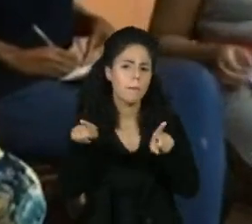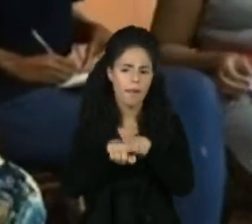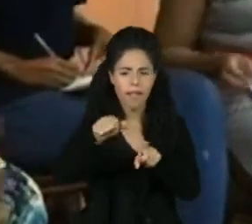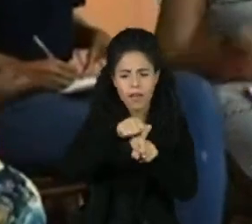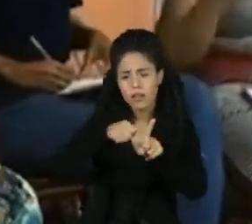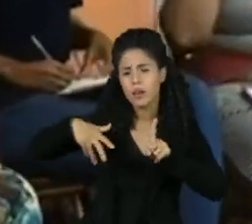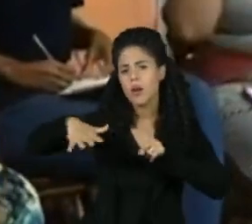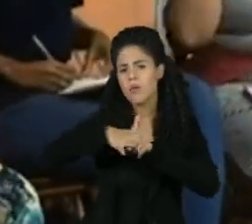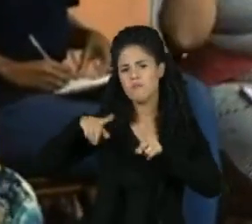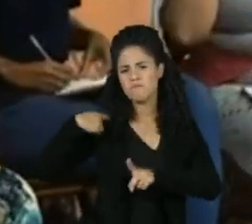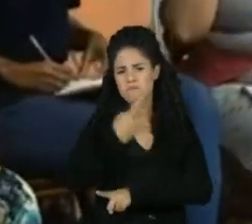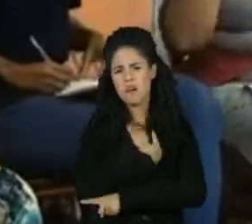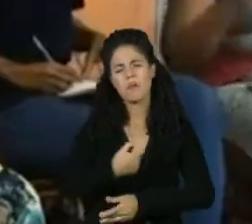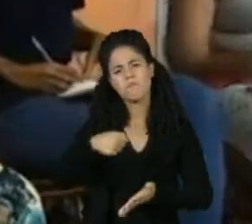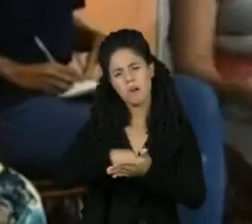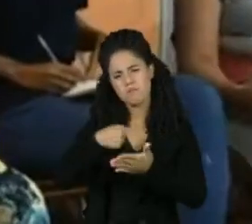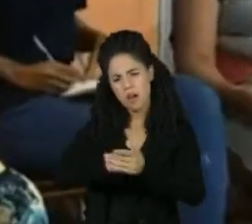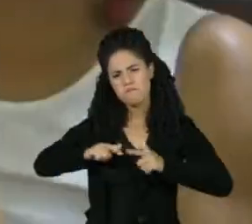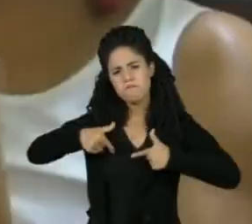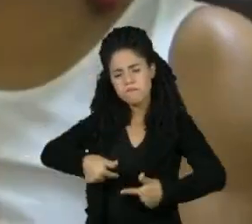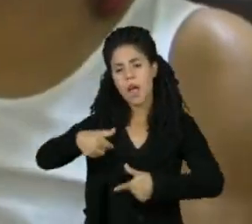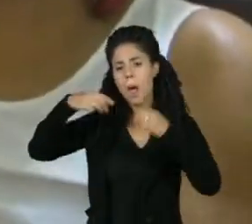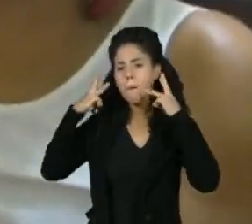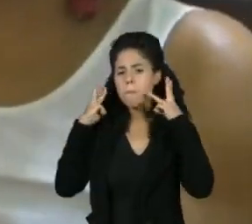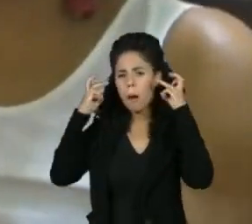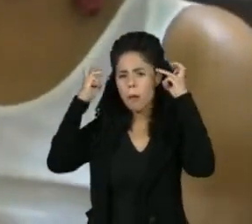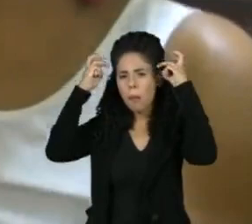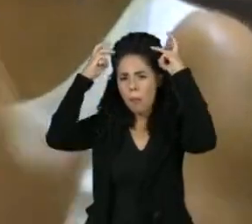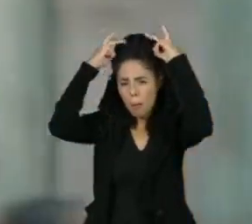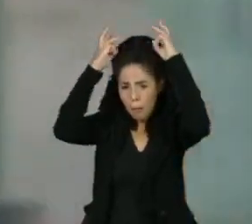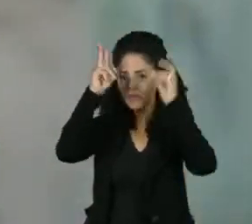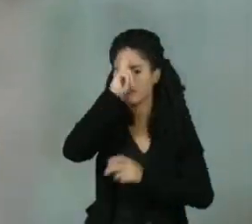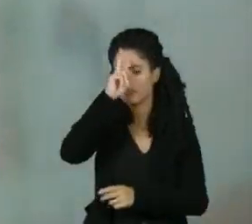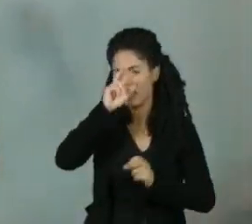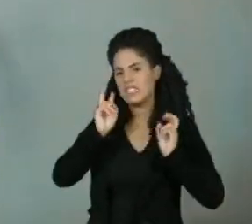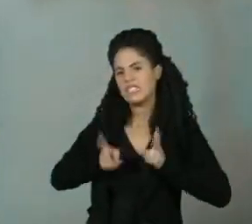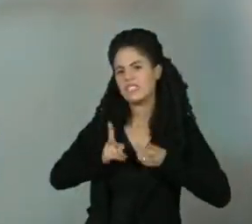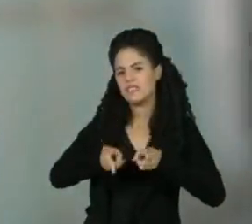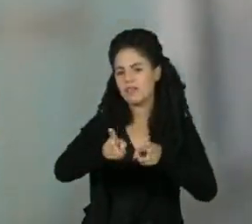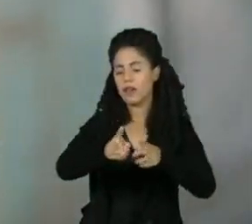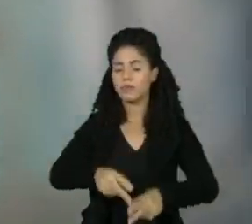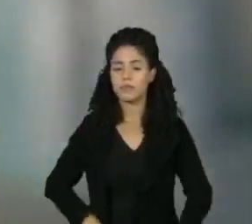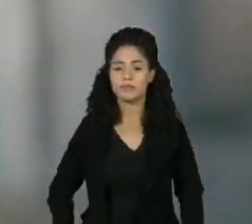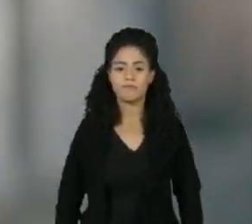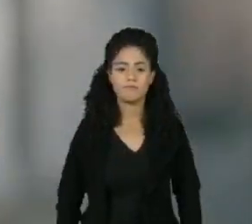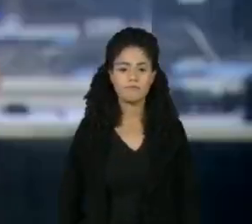sociedade com igualdade plena, onde Marielles possam florescer e não serem executadas por serem quem são.